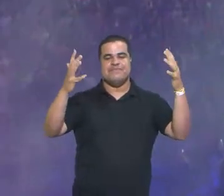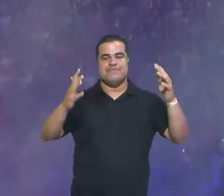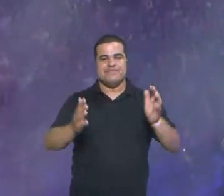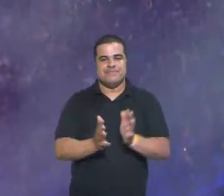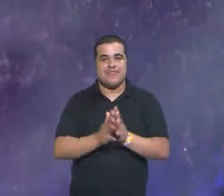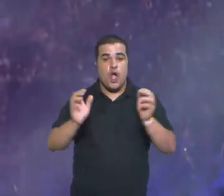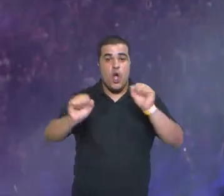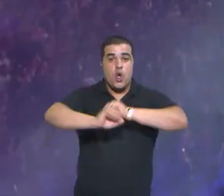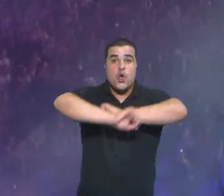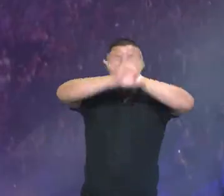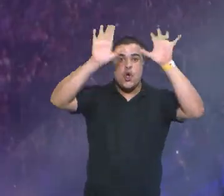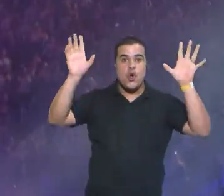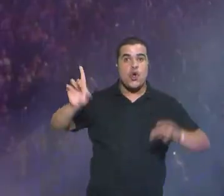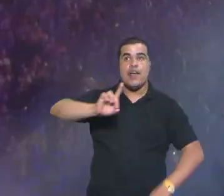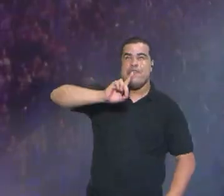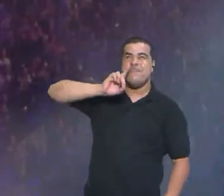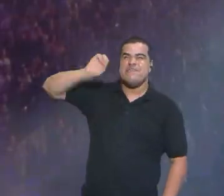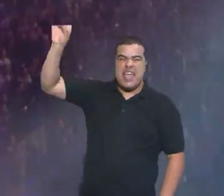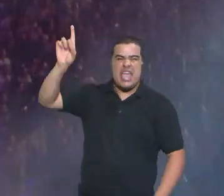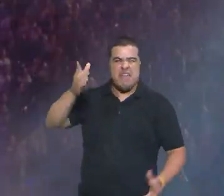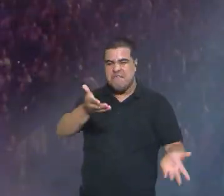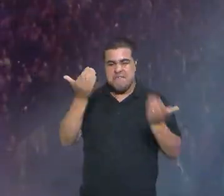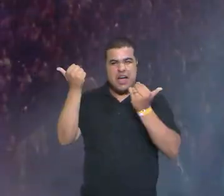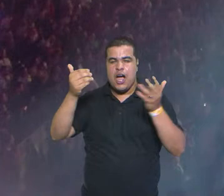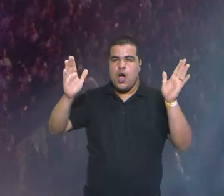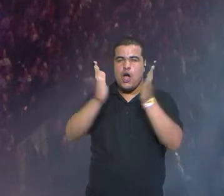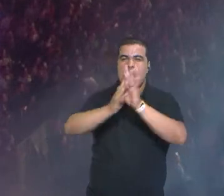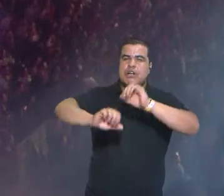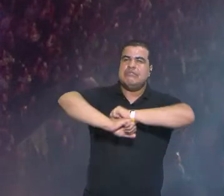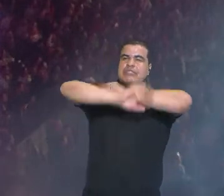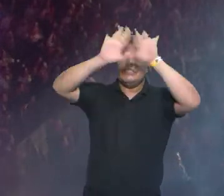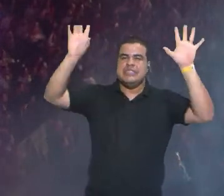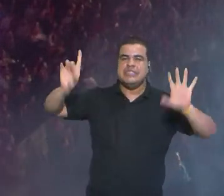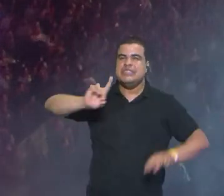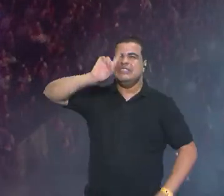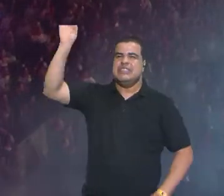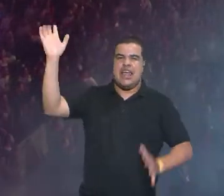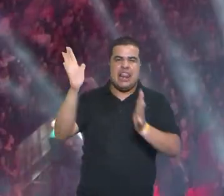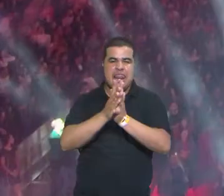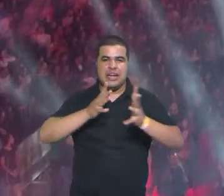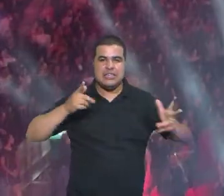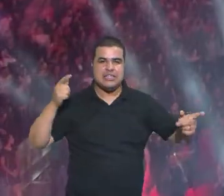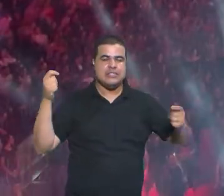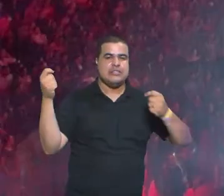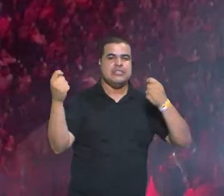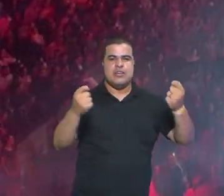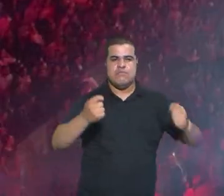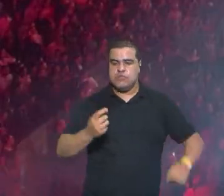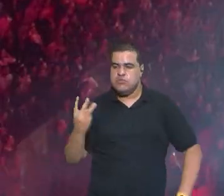Diga a glória a Deus diga glória a Deus diga glória a Deus cadê o povo do Aleluia